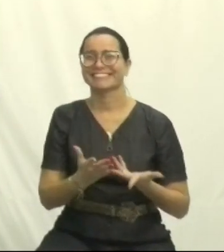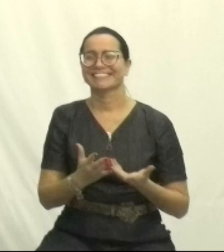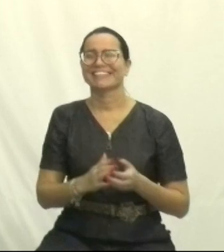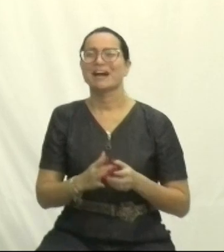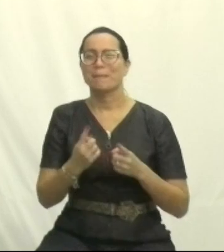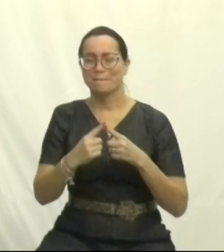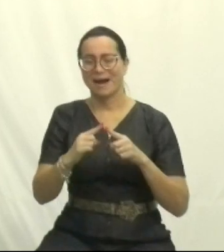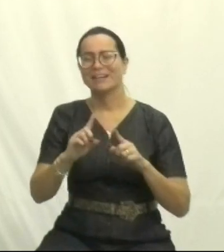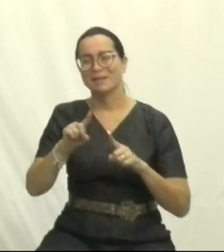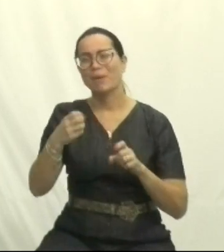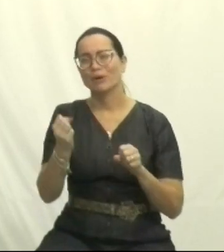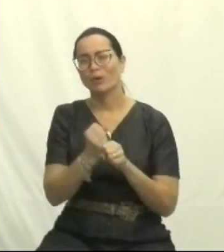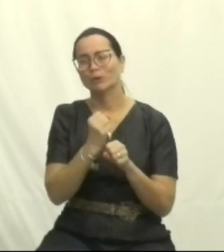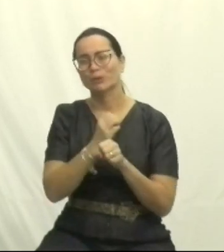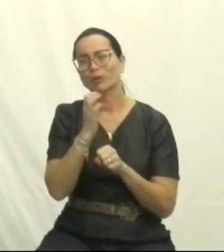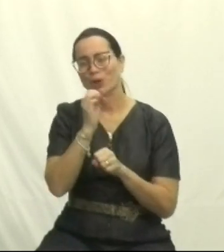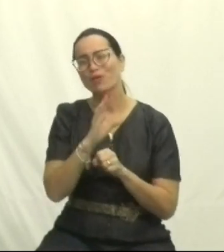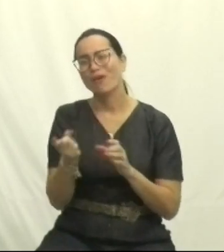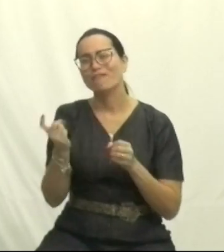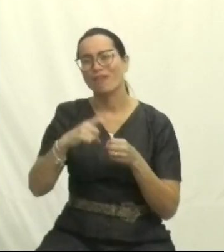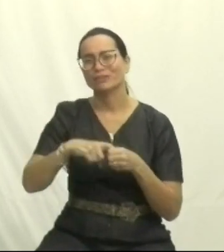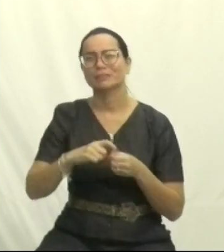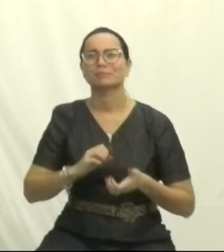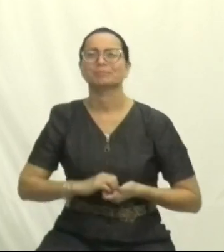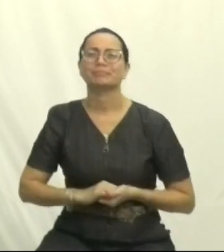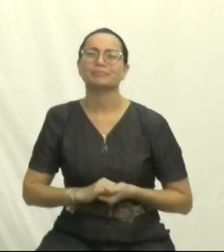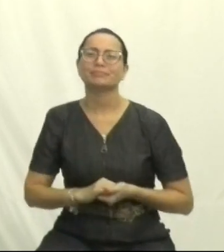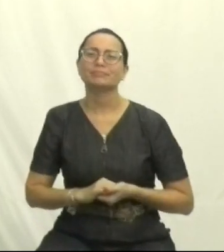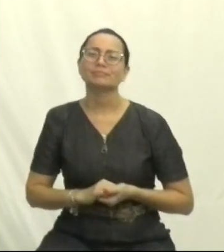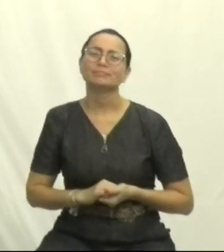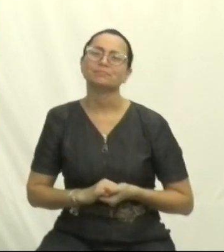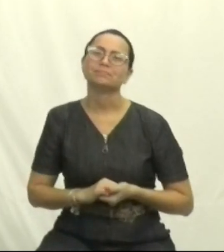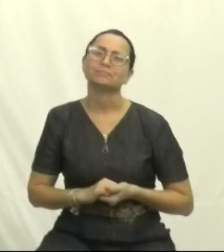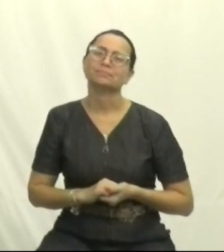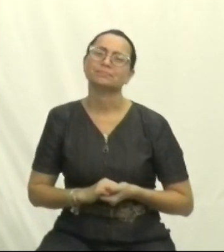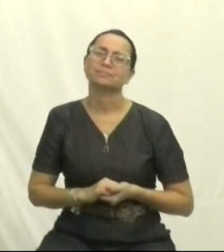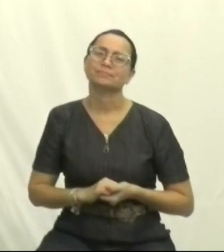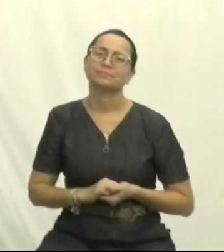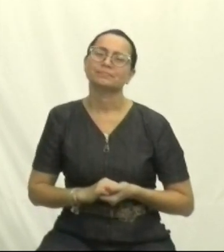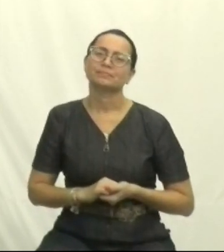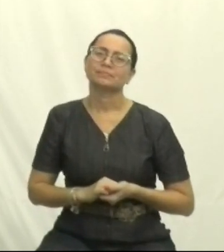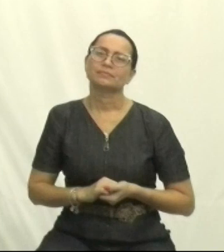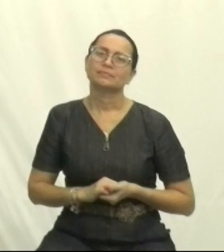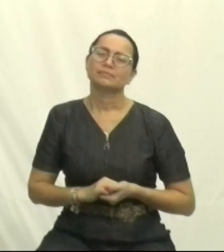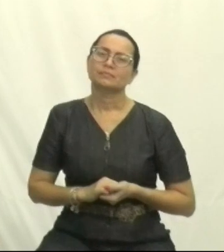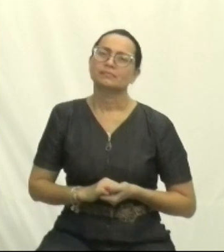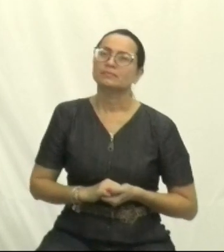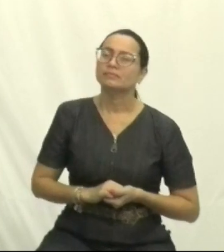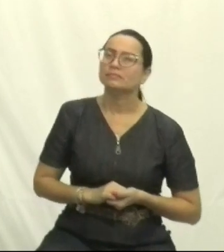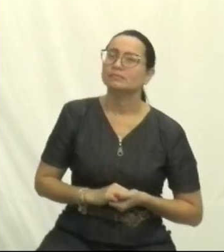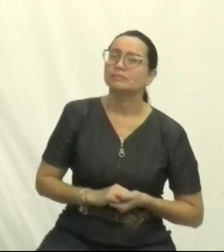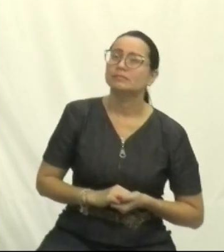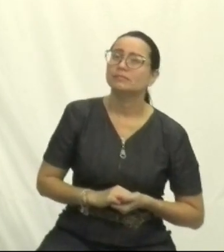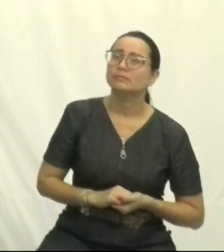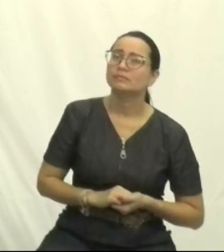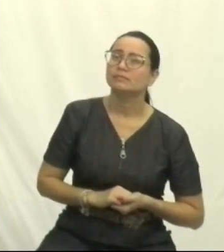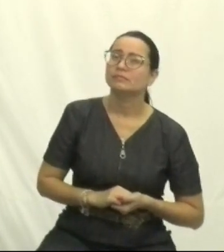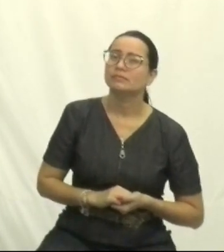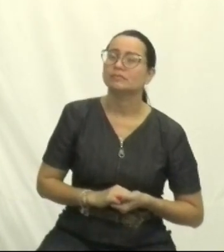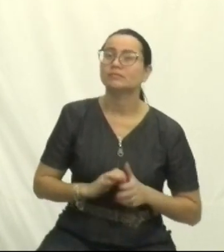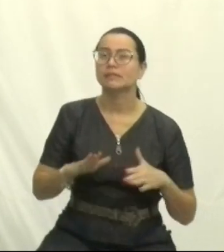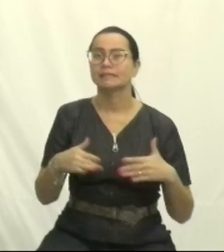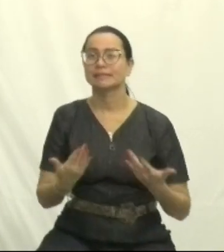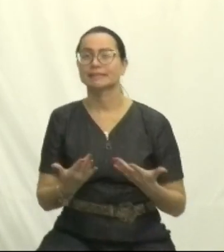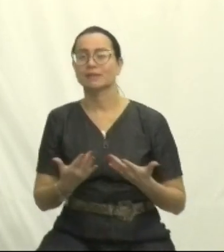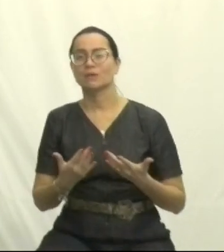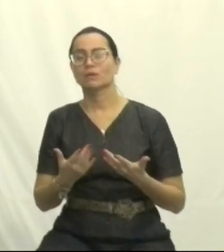né, que o vereador Zário até fez uma lei, né? Então, muitos dos bebês chegavam ali engasgados e o pessoal do quartel já fazia